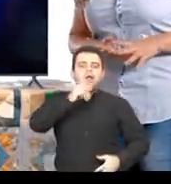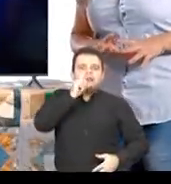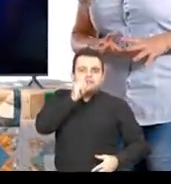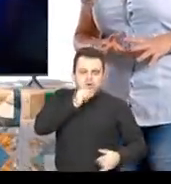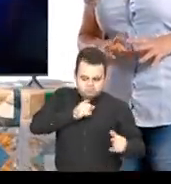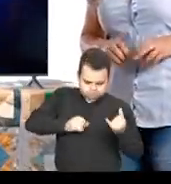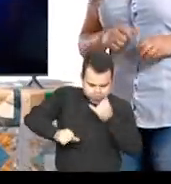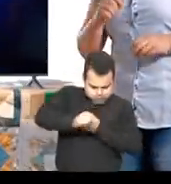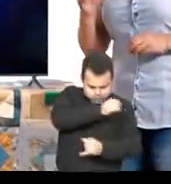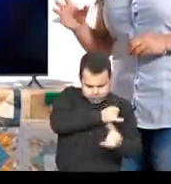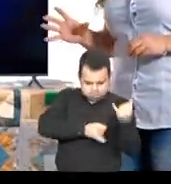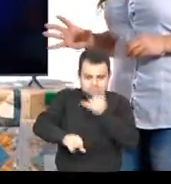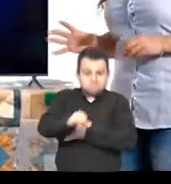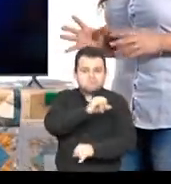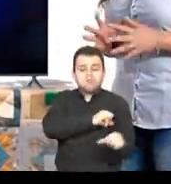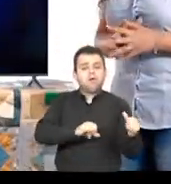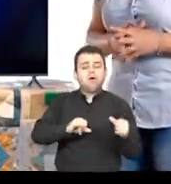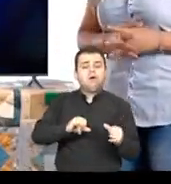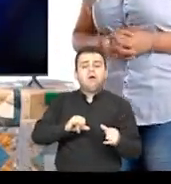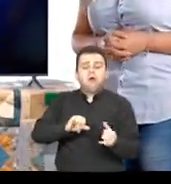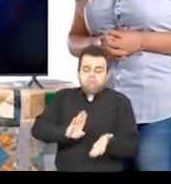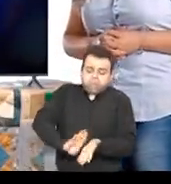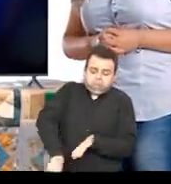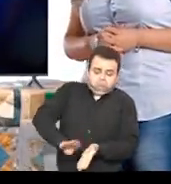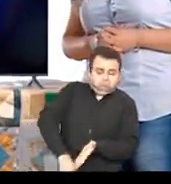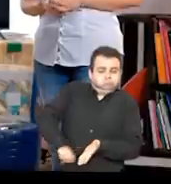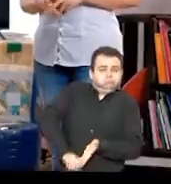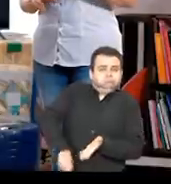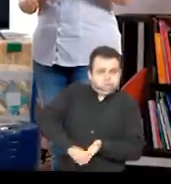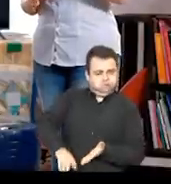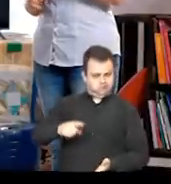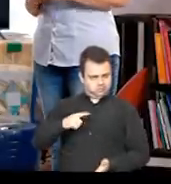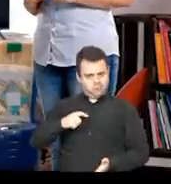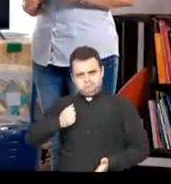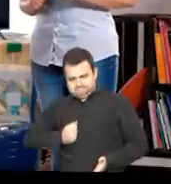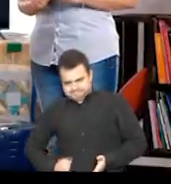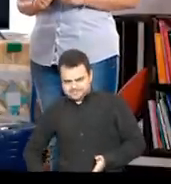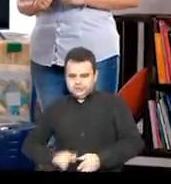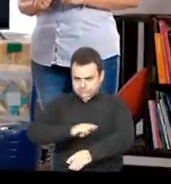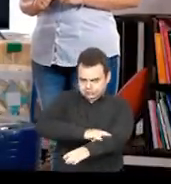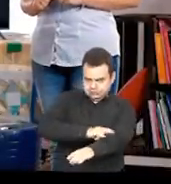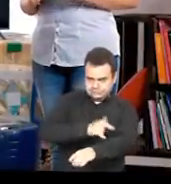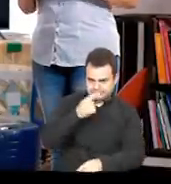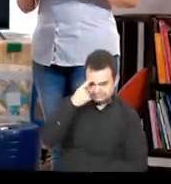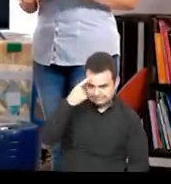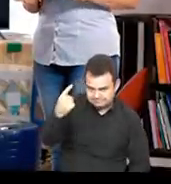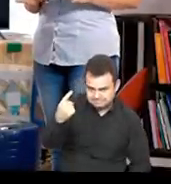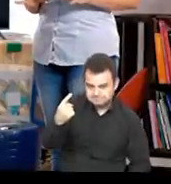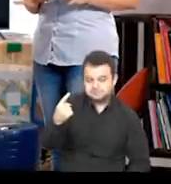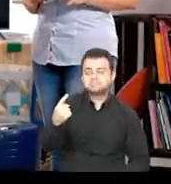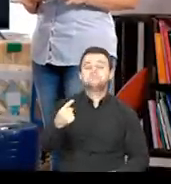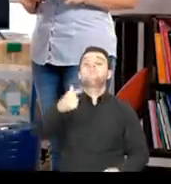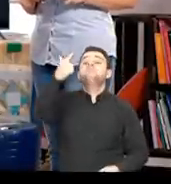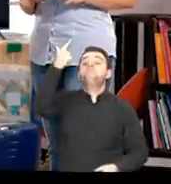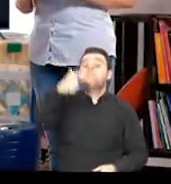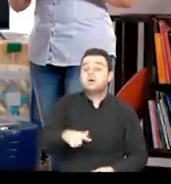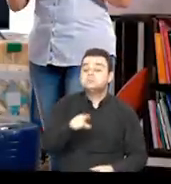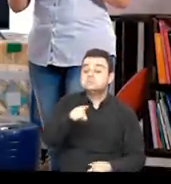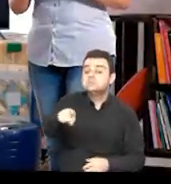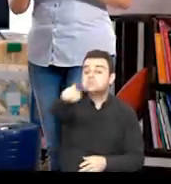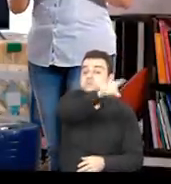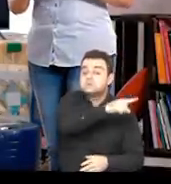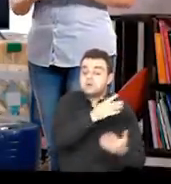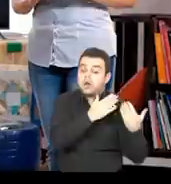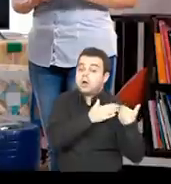que esses resíduos são eliminados pelo nosso sistema excretor. Também nós deixamos para vocês aí de casa uma pesquisa.